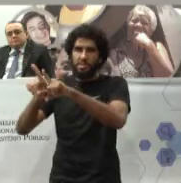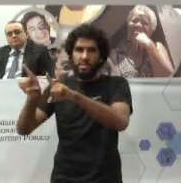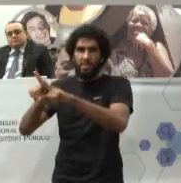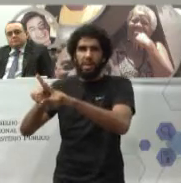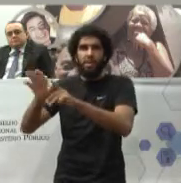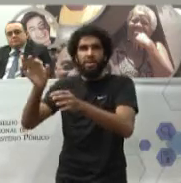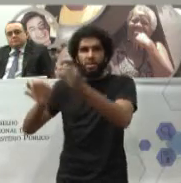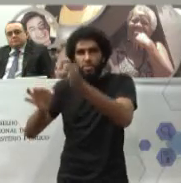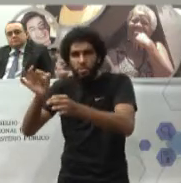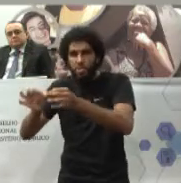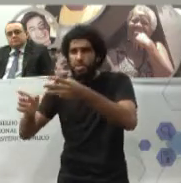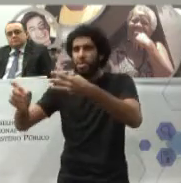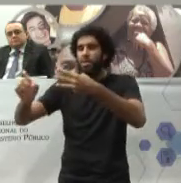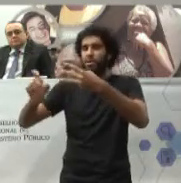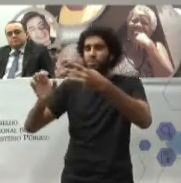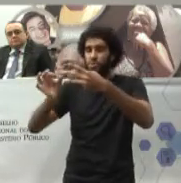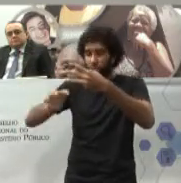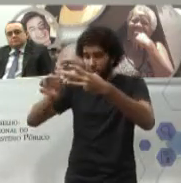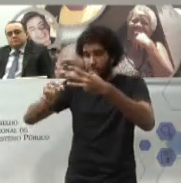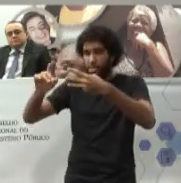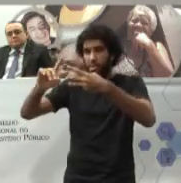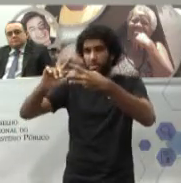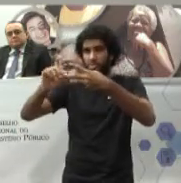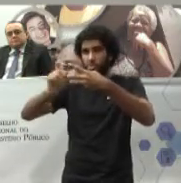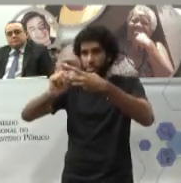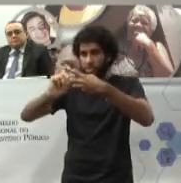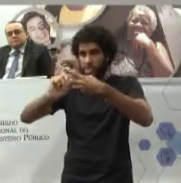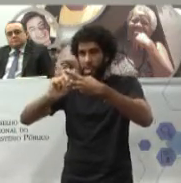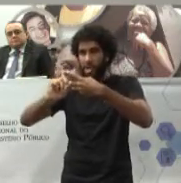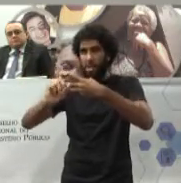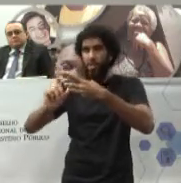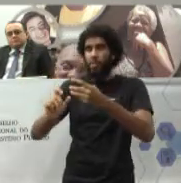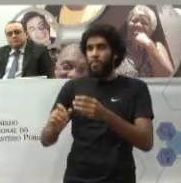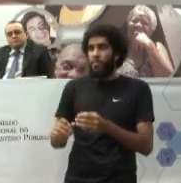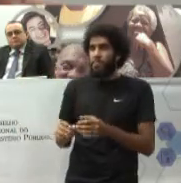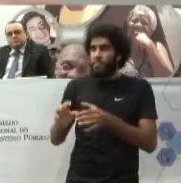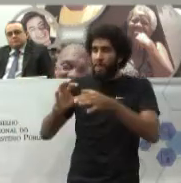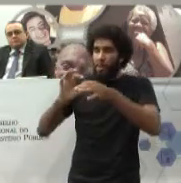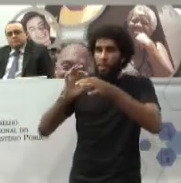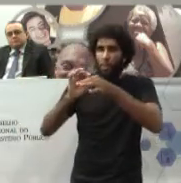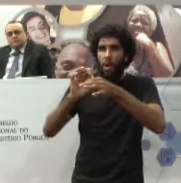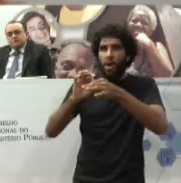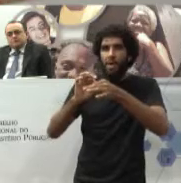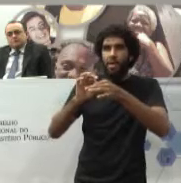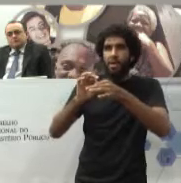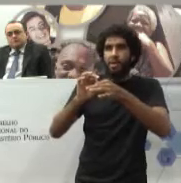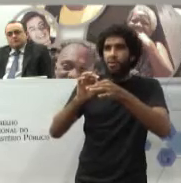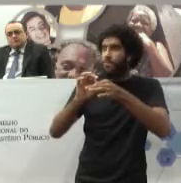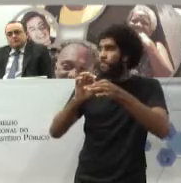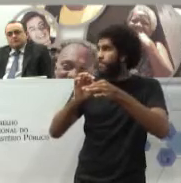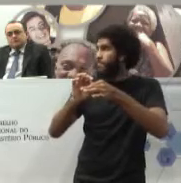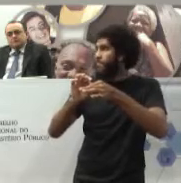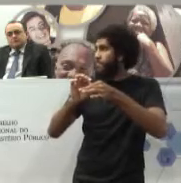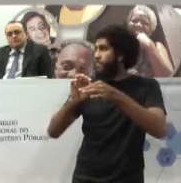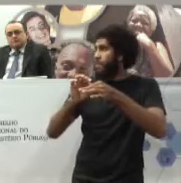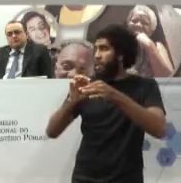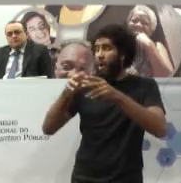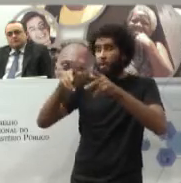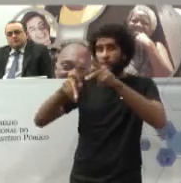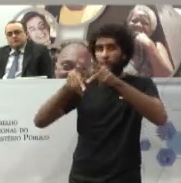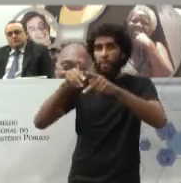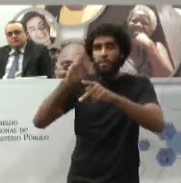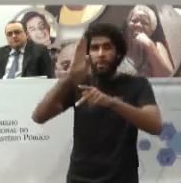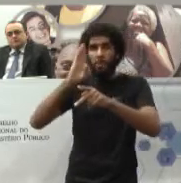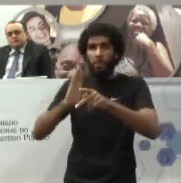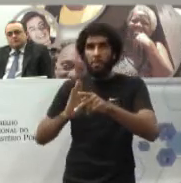justiça do judiciário o conjunto das deliberações desta parcela da população brasileira do